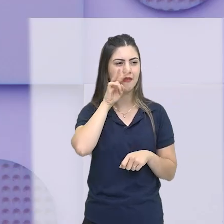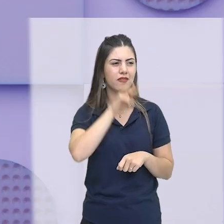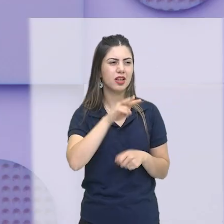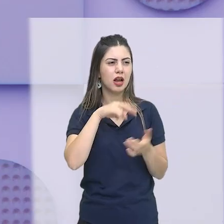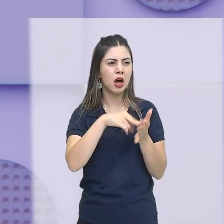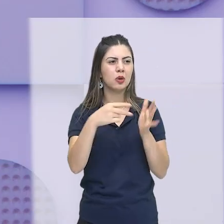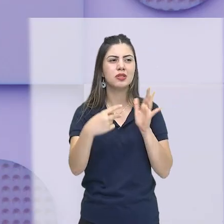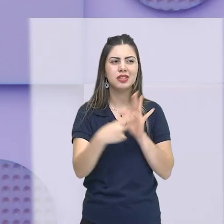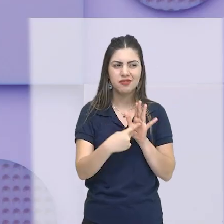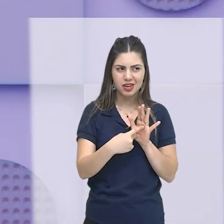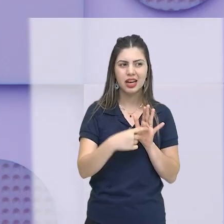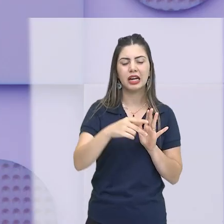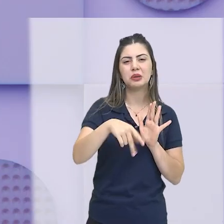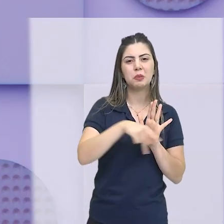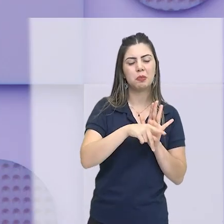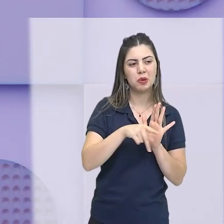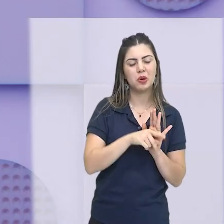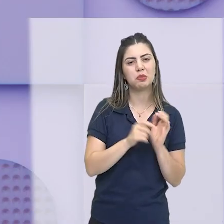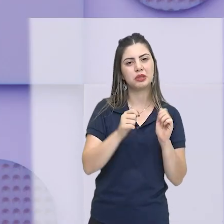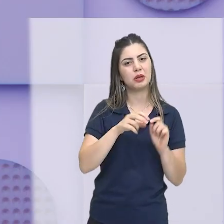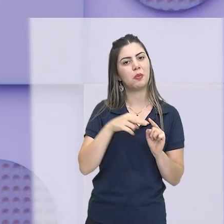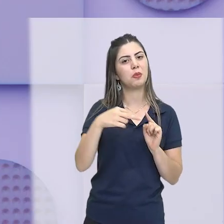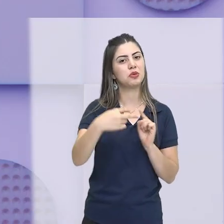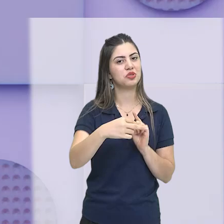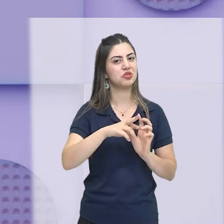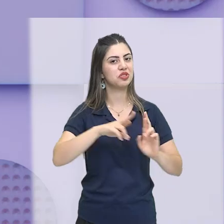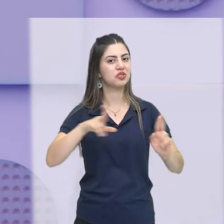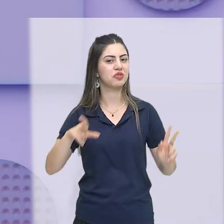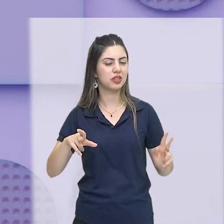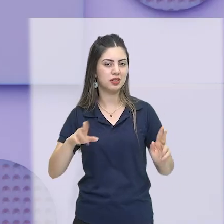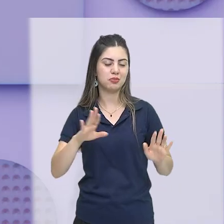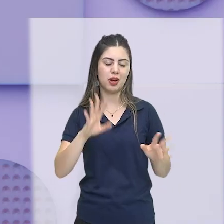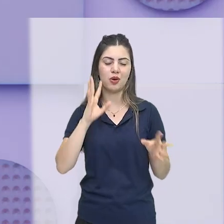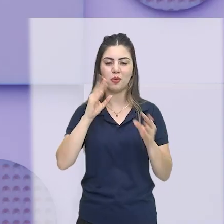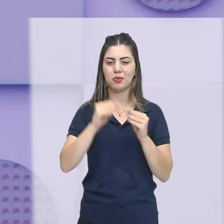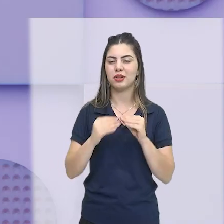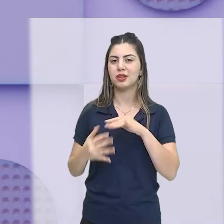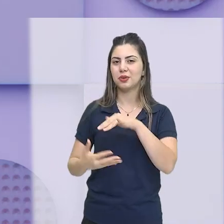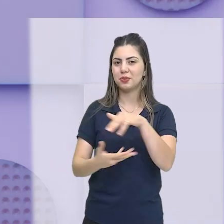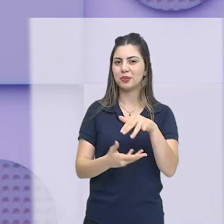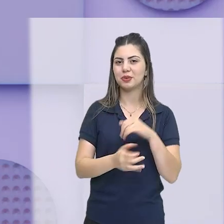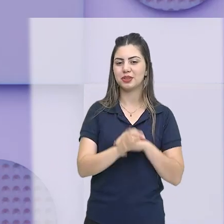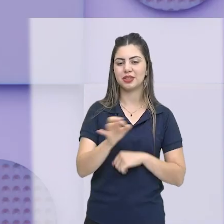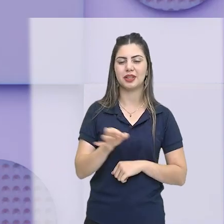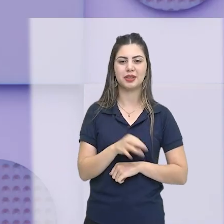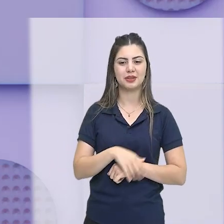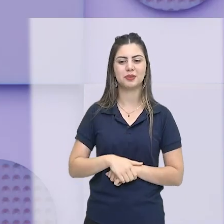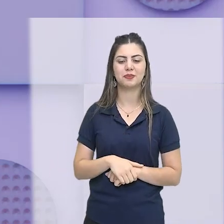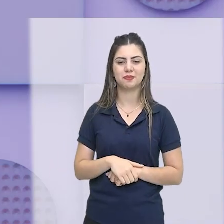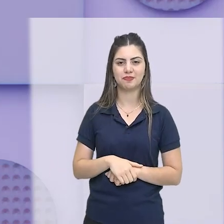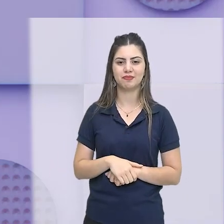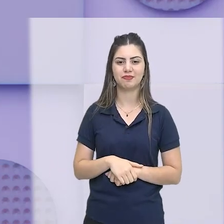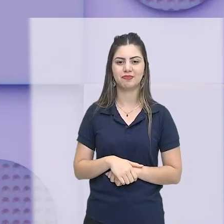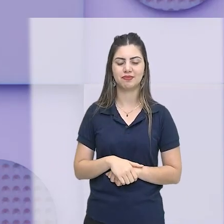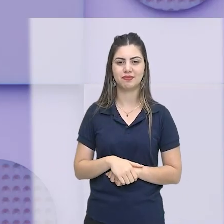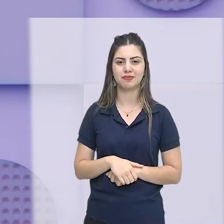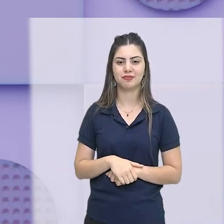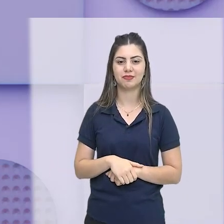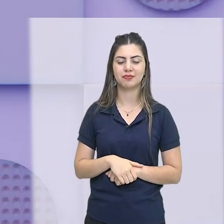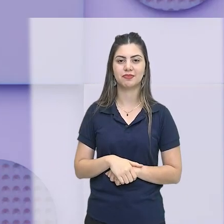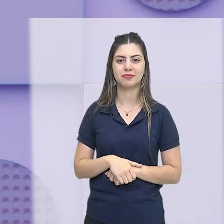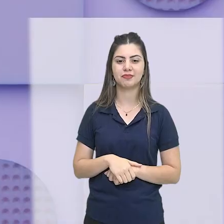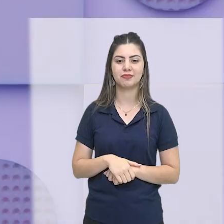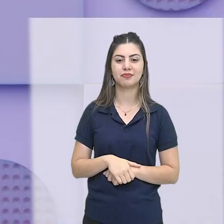outro, no lugar de si mesmo, mas também compreendendo o mundo que está ao seu redor. Ok? Agora eu quero